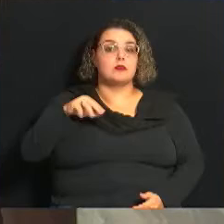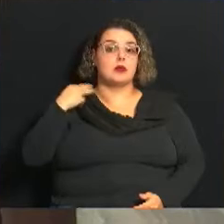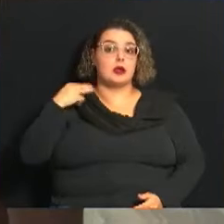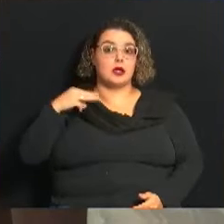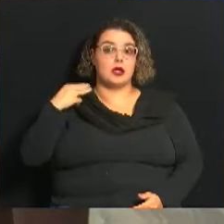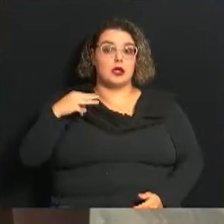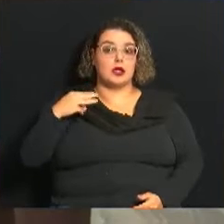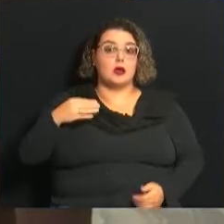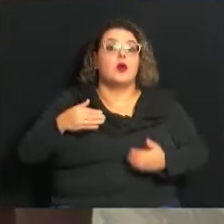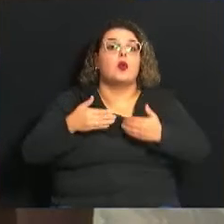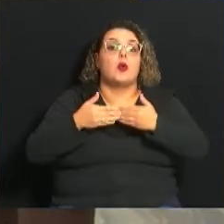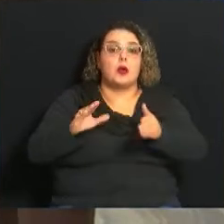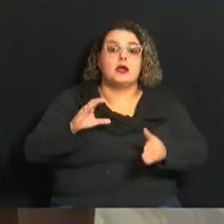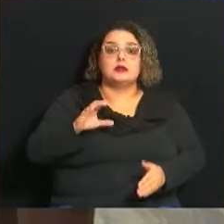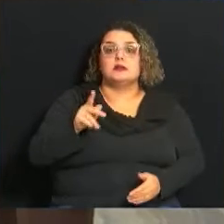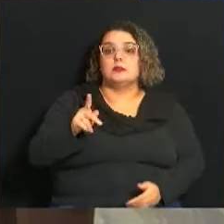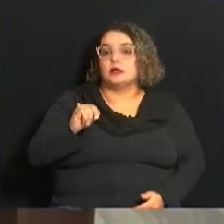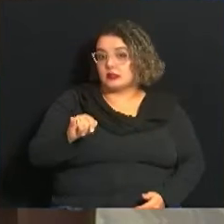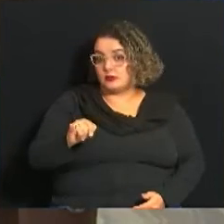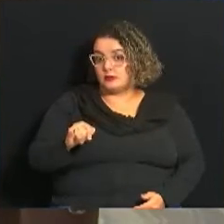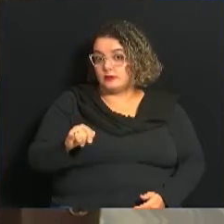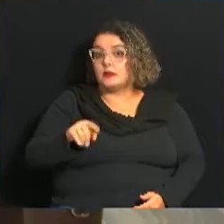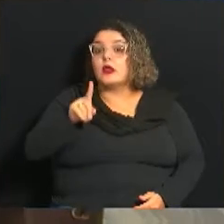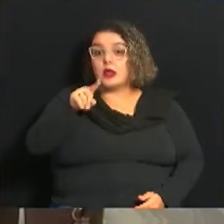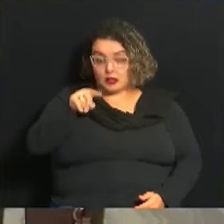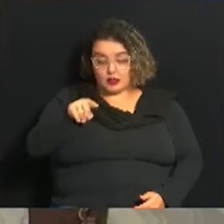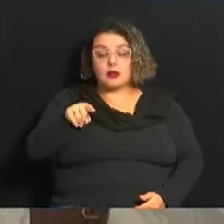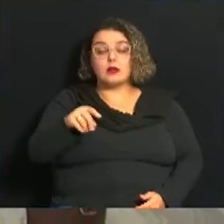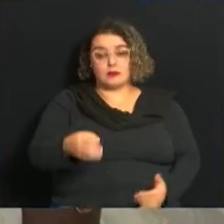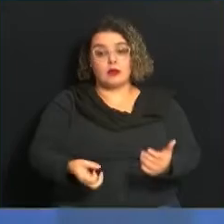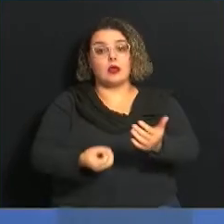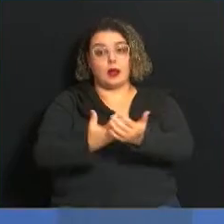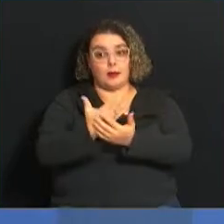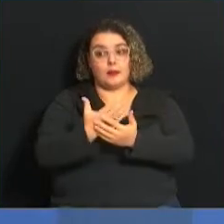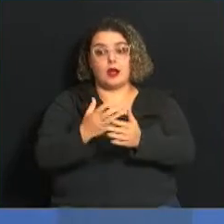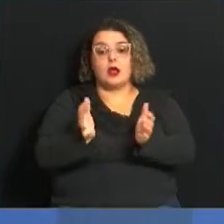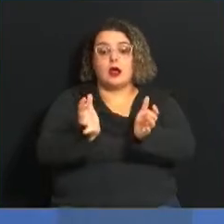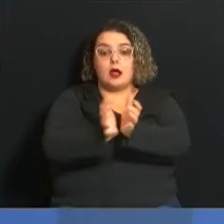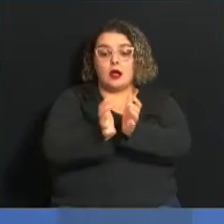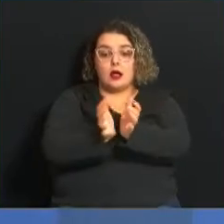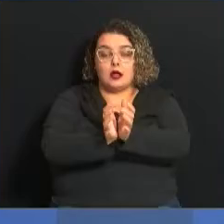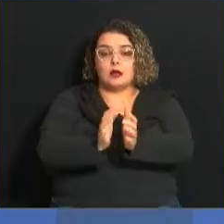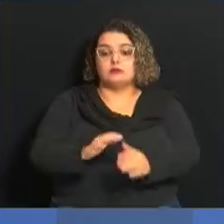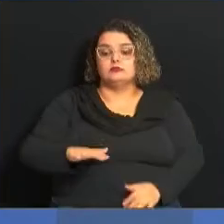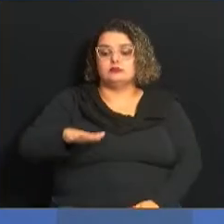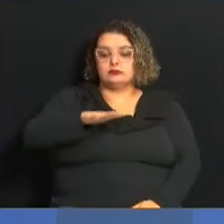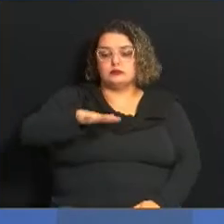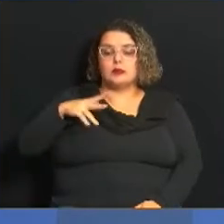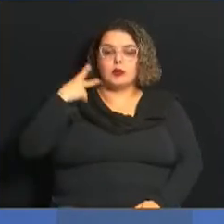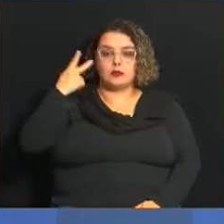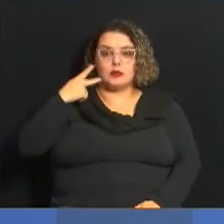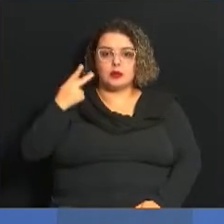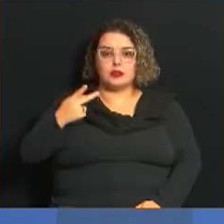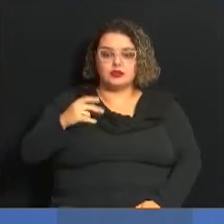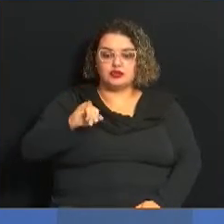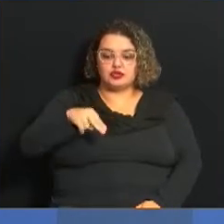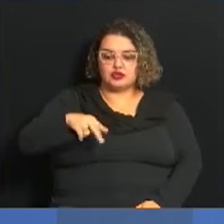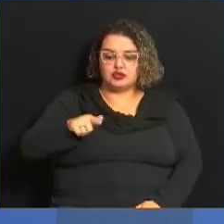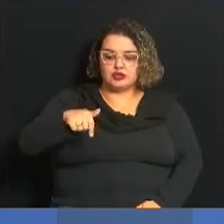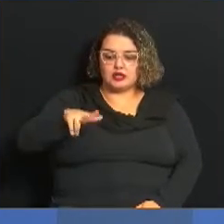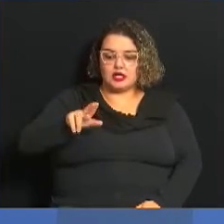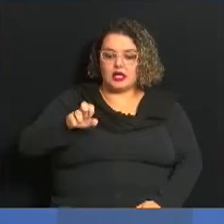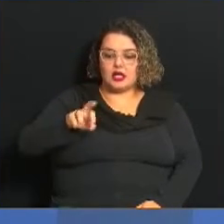uma abertura de CPI. Foi instaurada aqui na Câmara a Comissão Parlamentar de Inquérito que